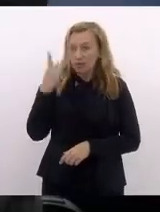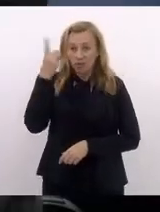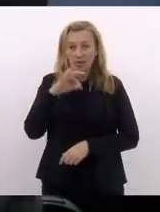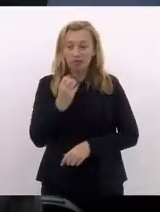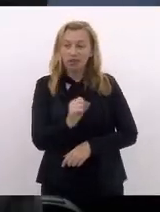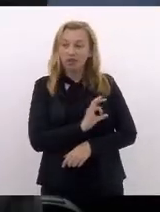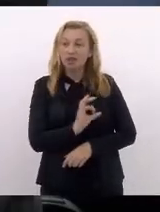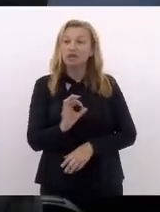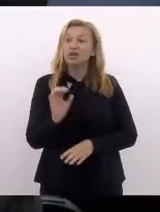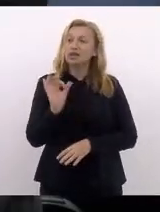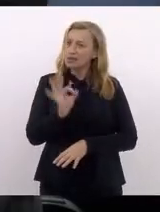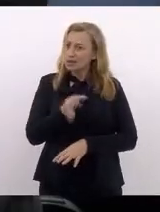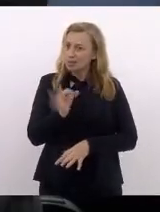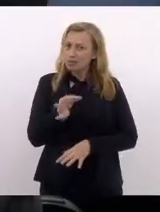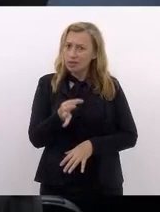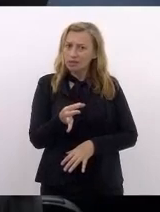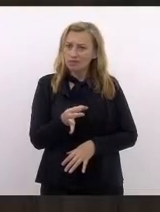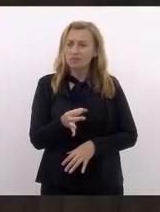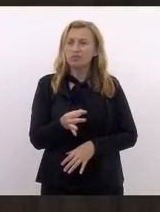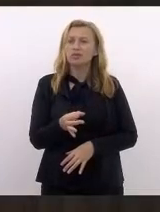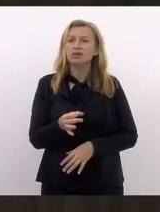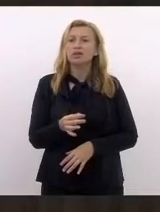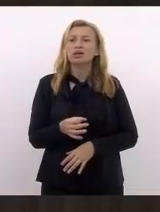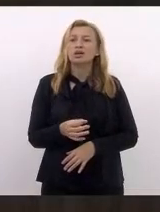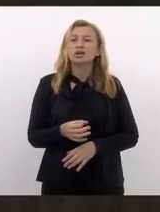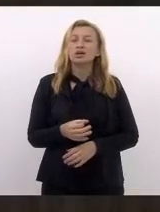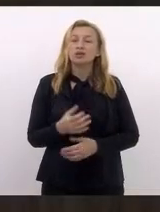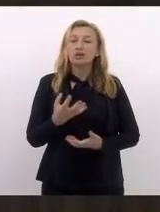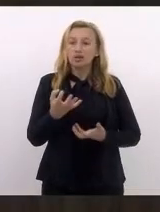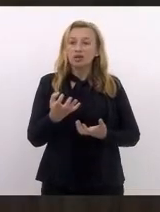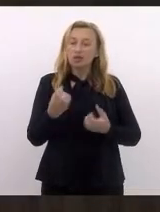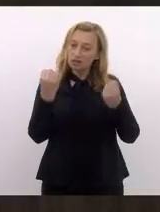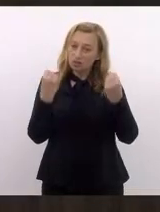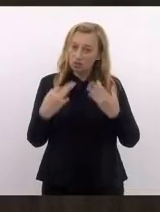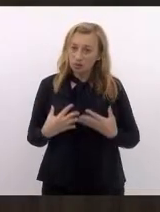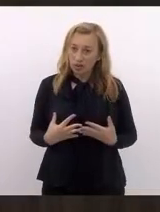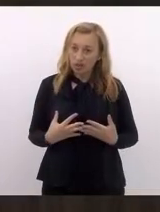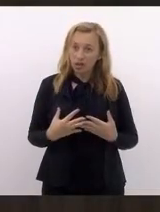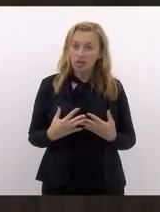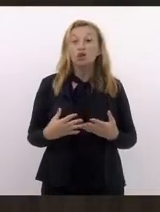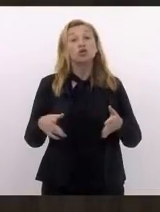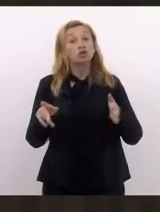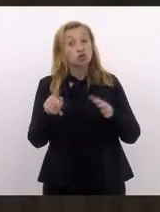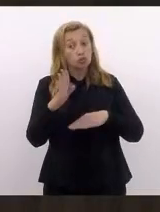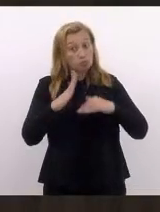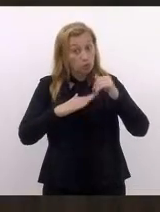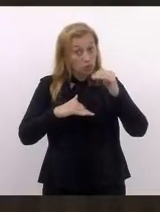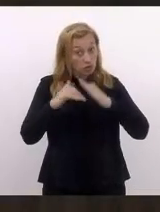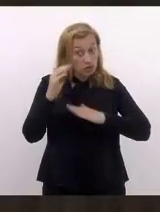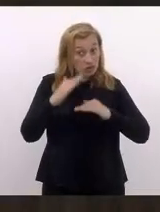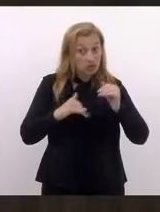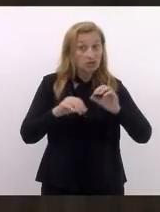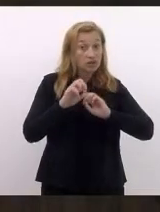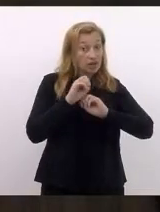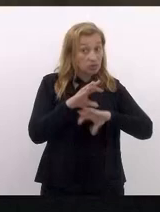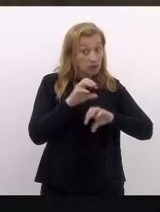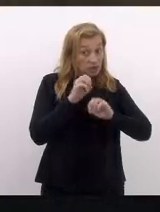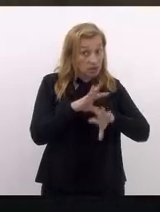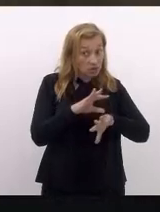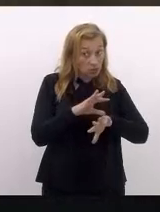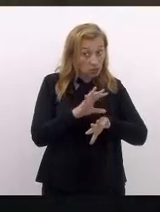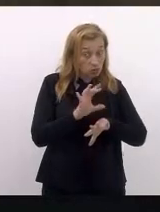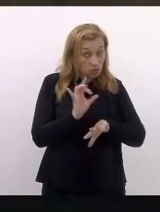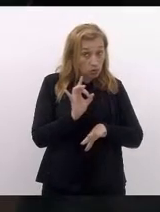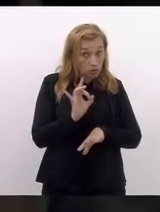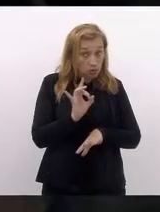Maravilha que tá da Mata Não exatamente isso se apenas coloca só queria que esclarecesse são os profissionais da educação da